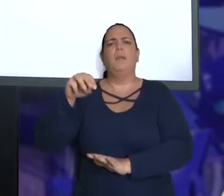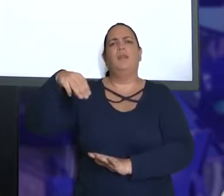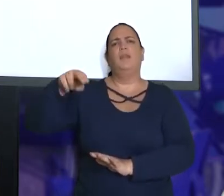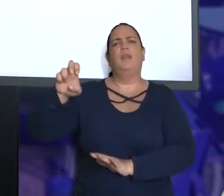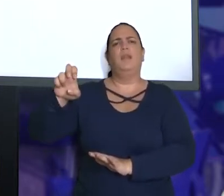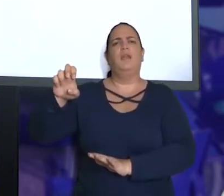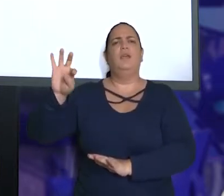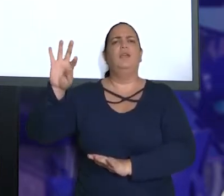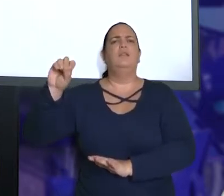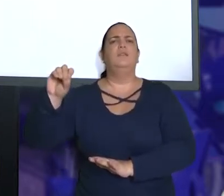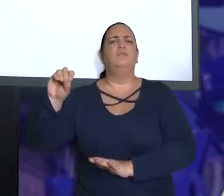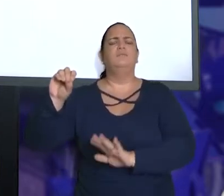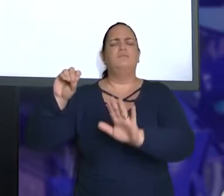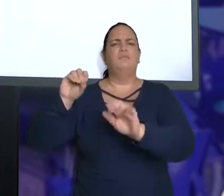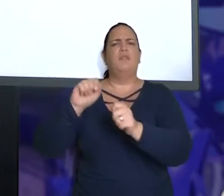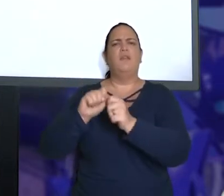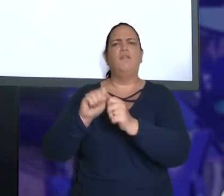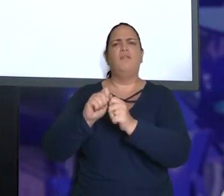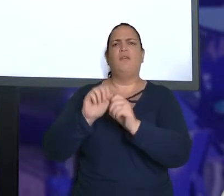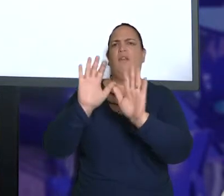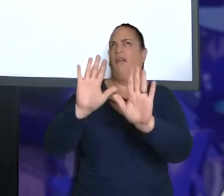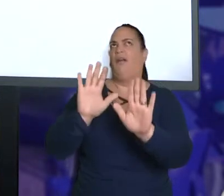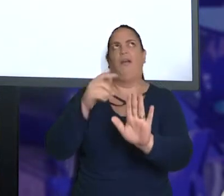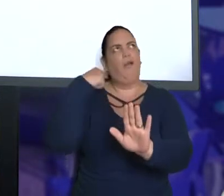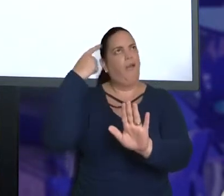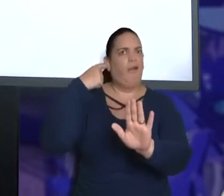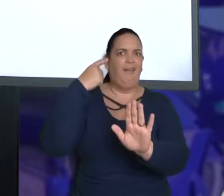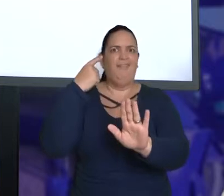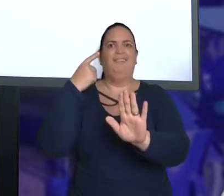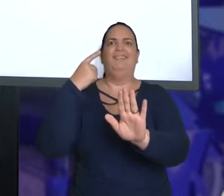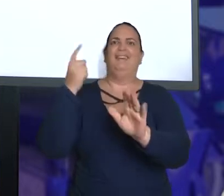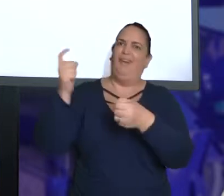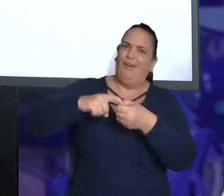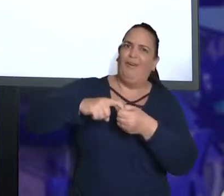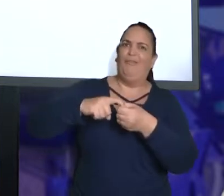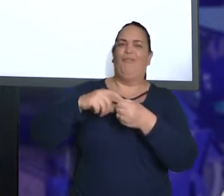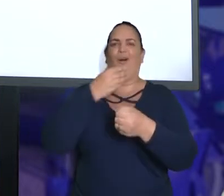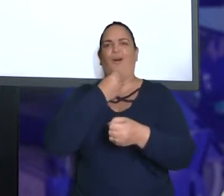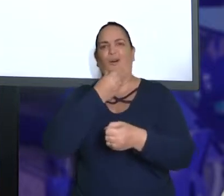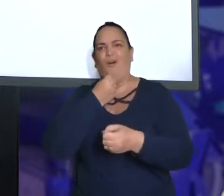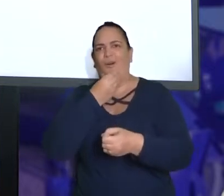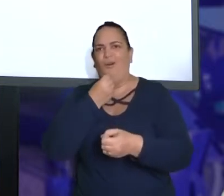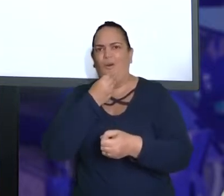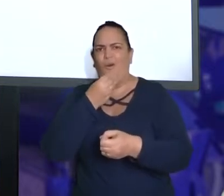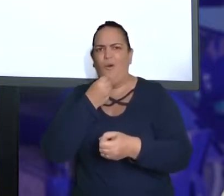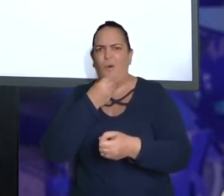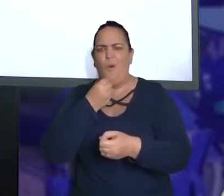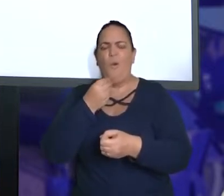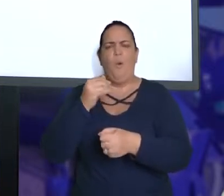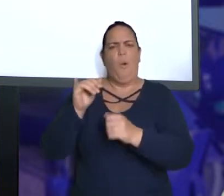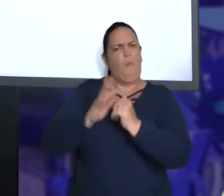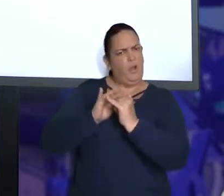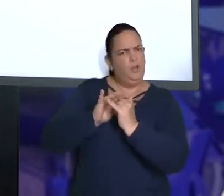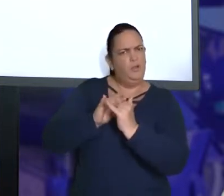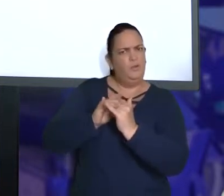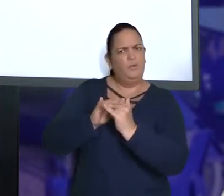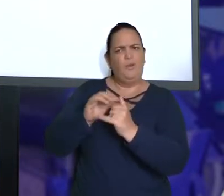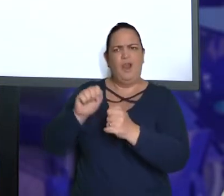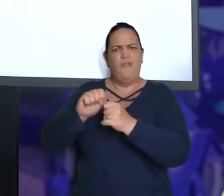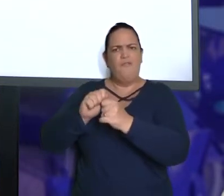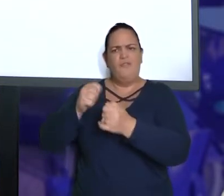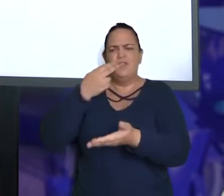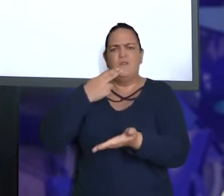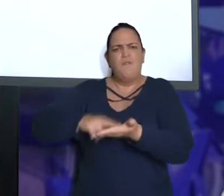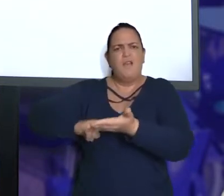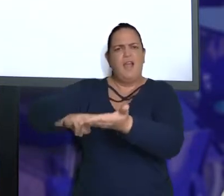Perdão, o seu professor está enlouquecendo. Vamos lá, voltando. O Felipe Neto, ele lançou no seu Twitter um vídeo que foi dito como uma carta aberta aos